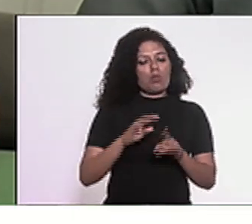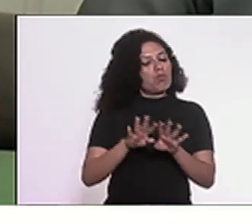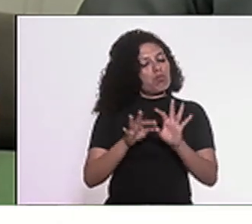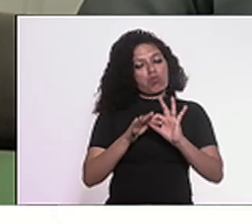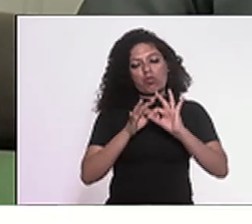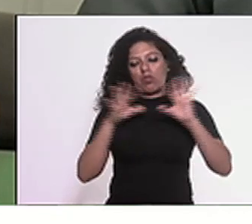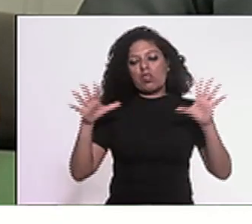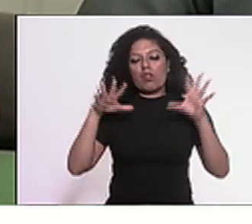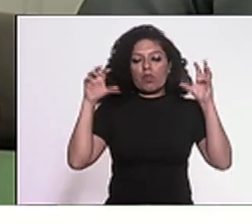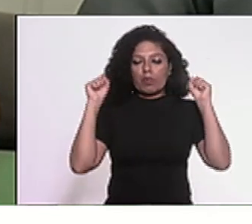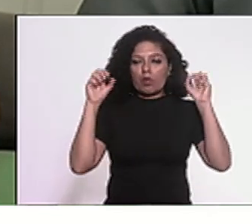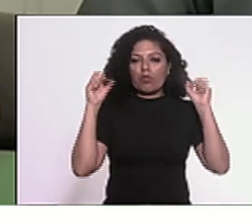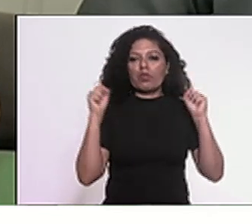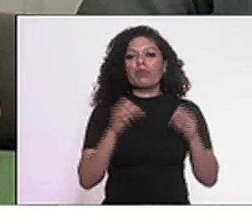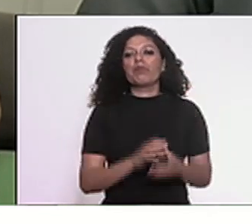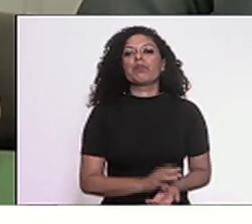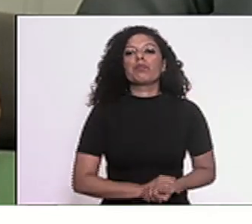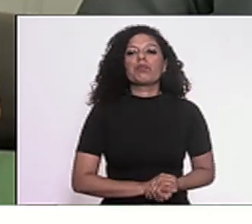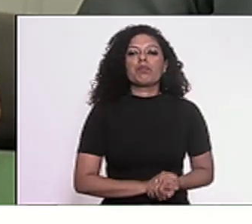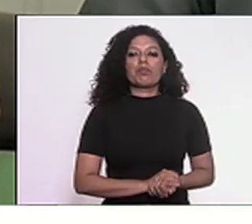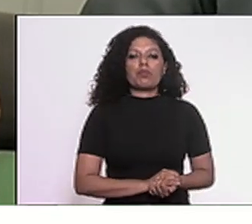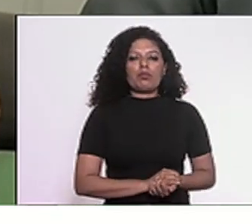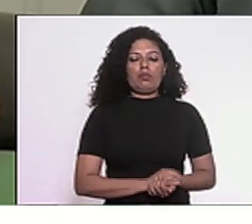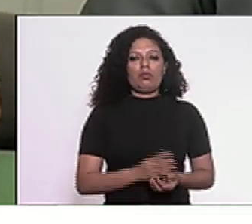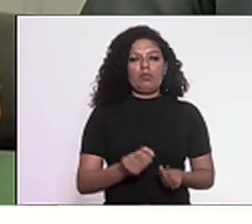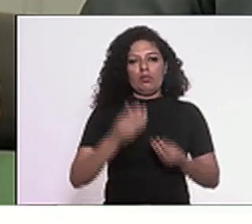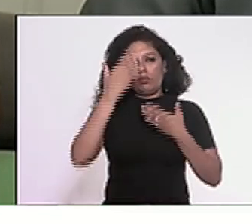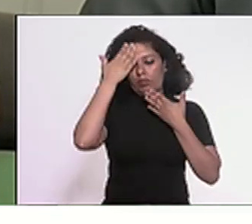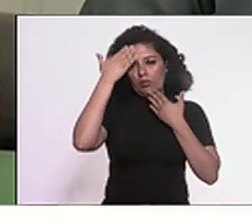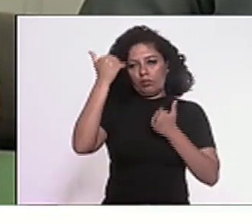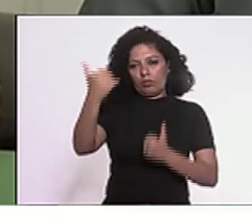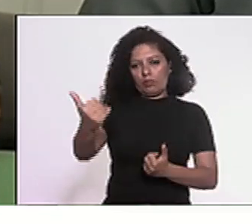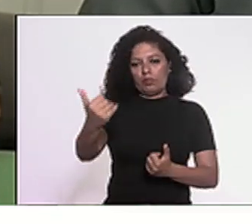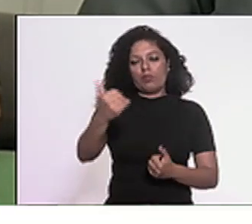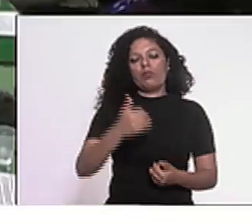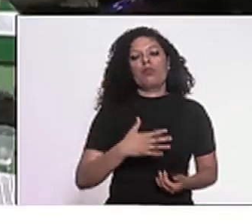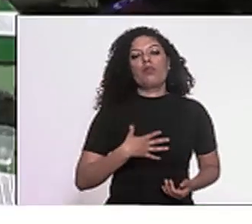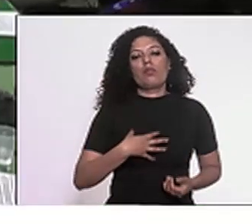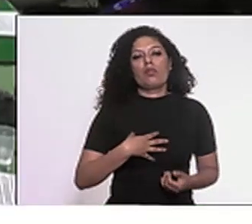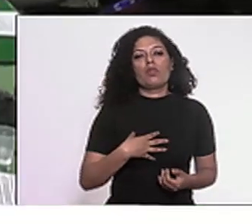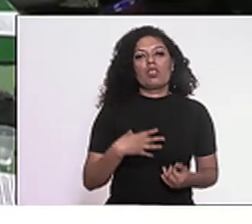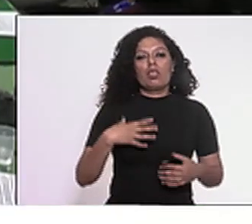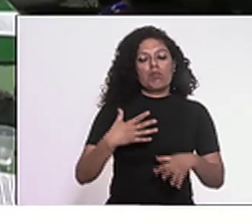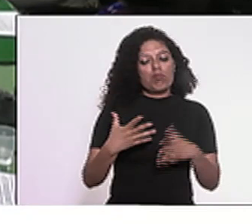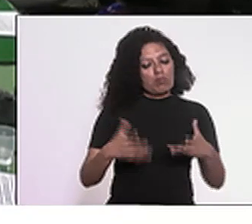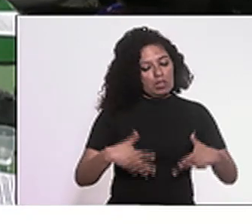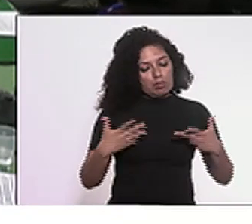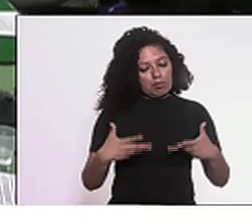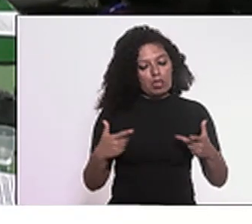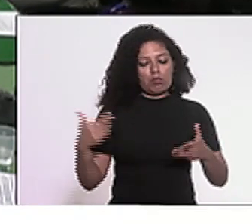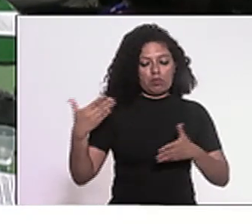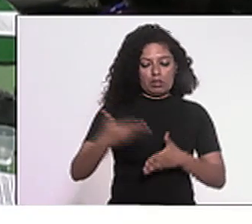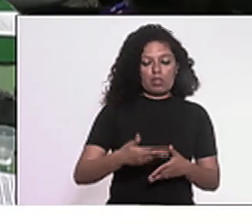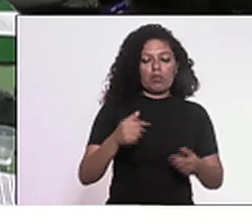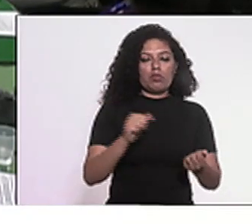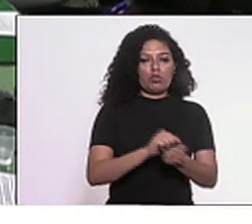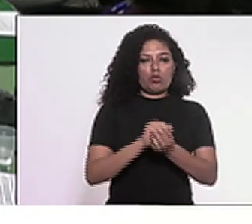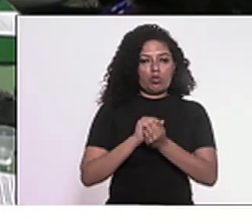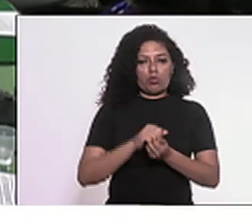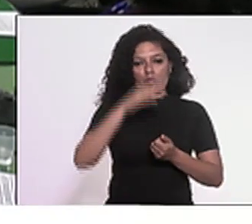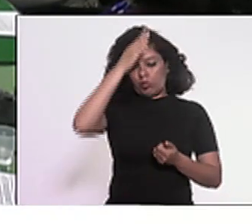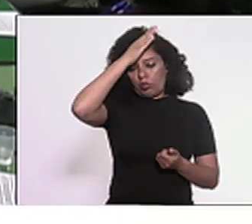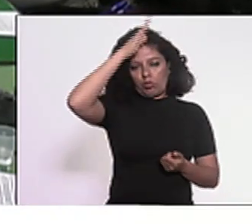quaisquer discussões. Muito obrigado, coronel. Eu fico muito grato com a presença do senhor, do bombeiro. A gente